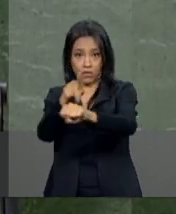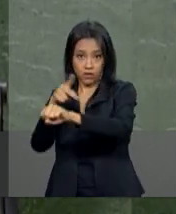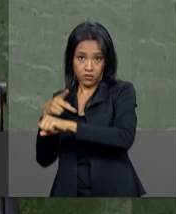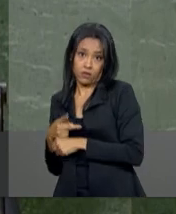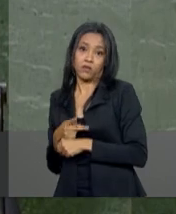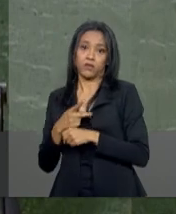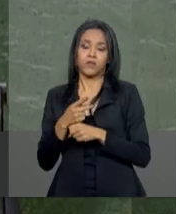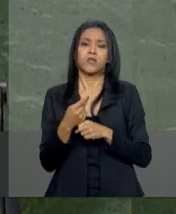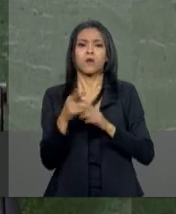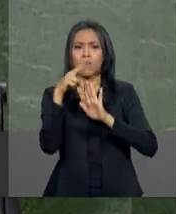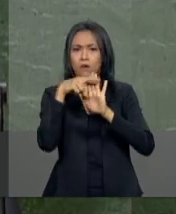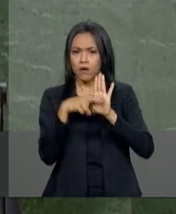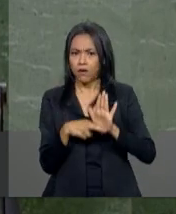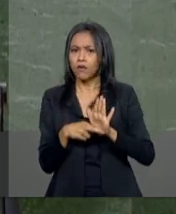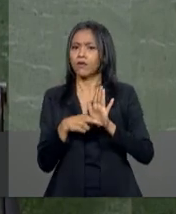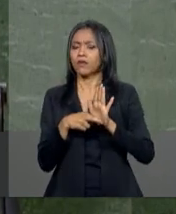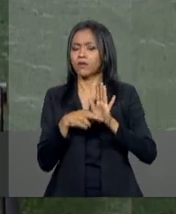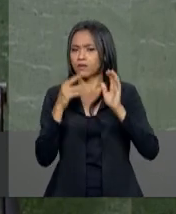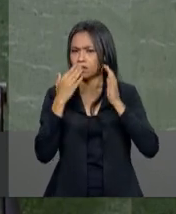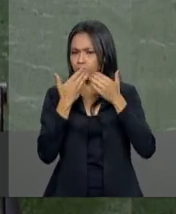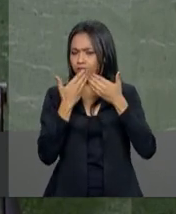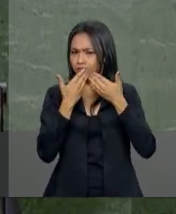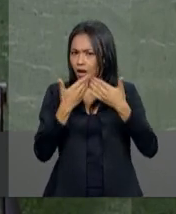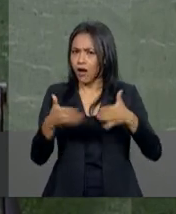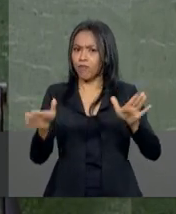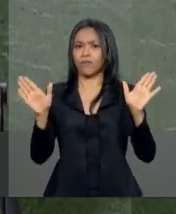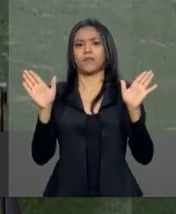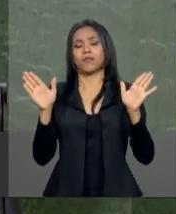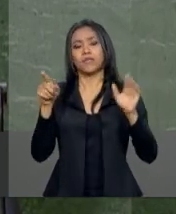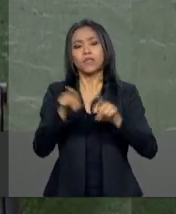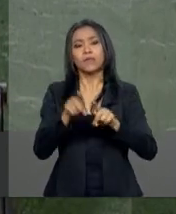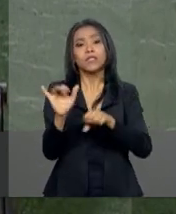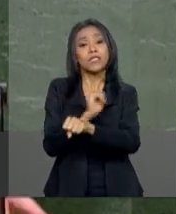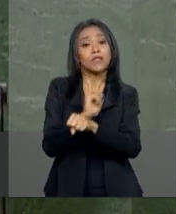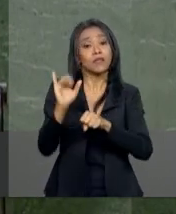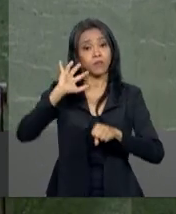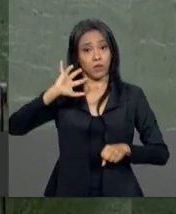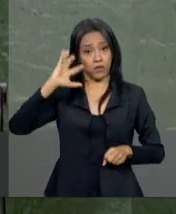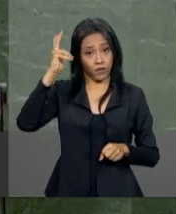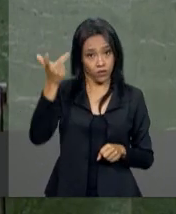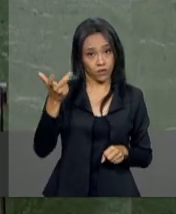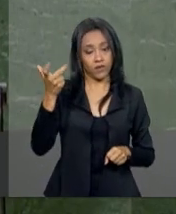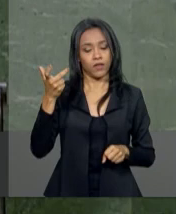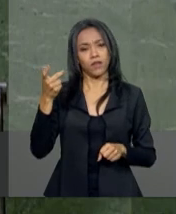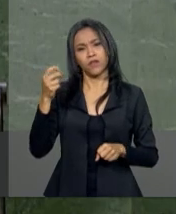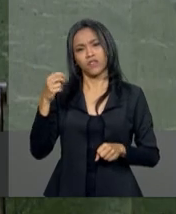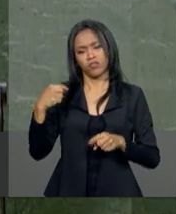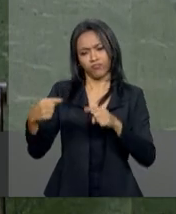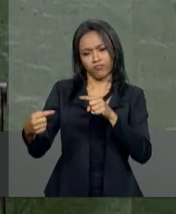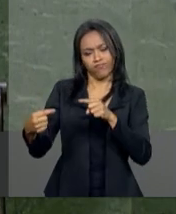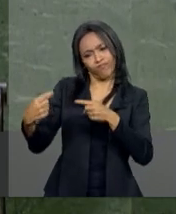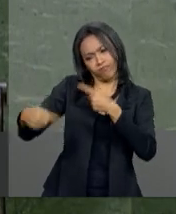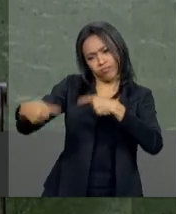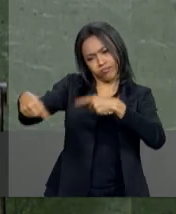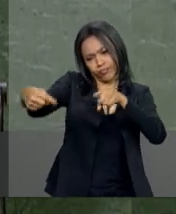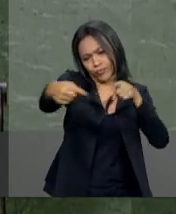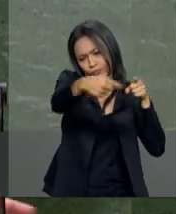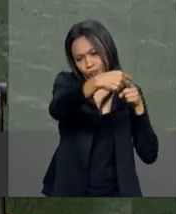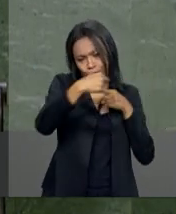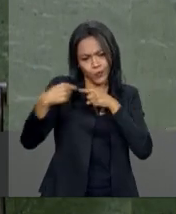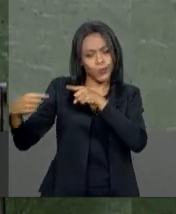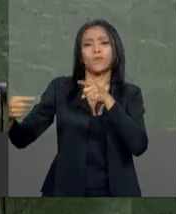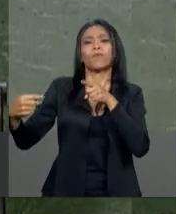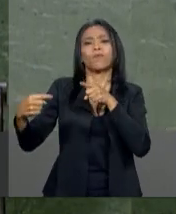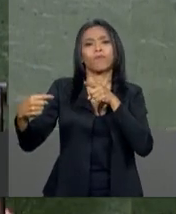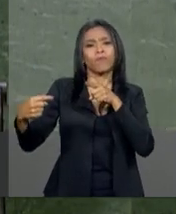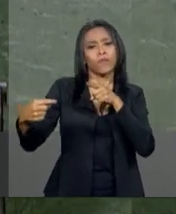cada vez mais abrangentes e com o mecanismo de soluções de controvérsias crível e